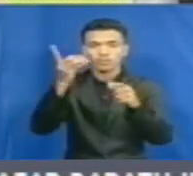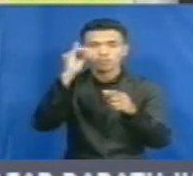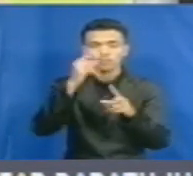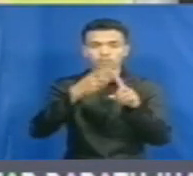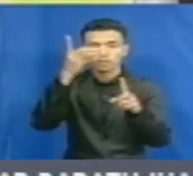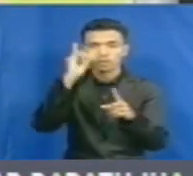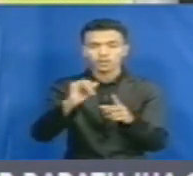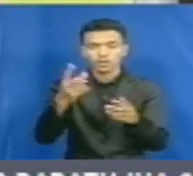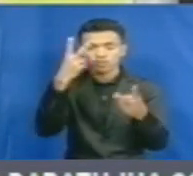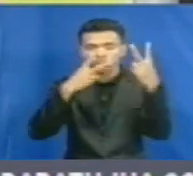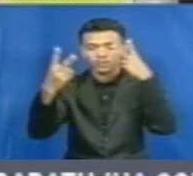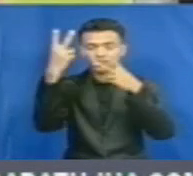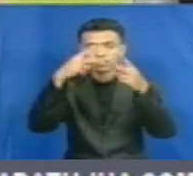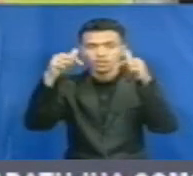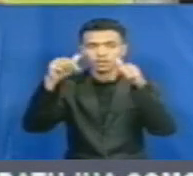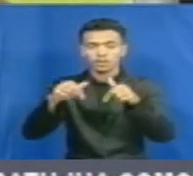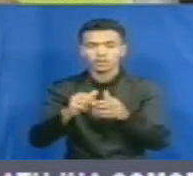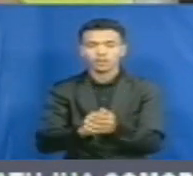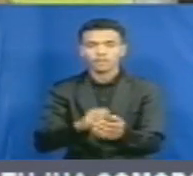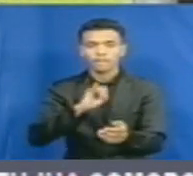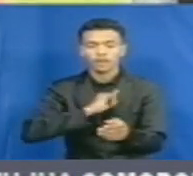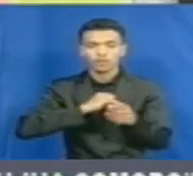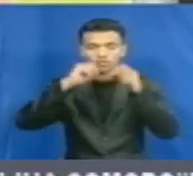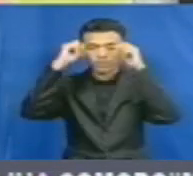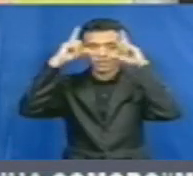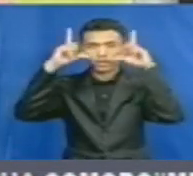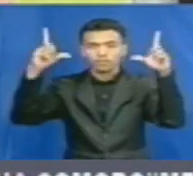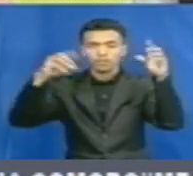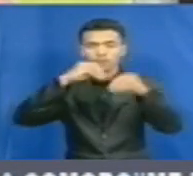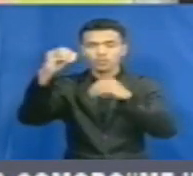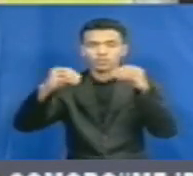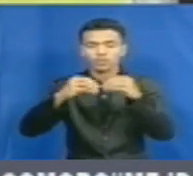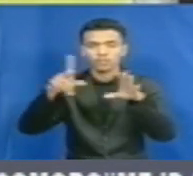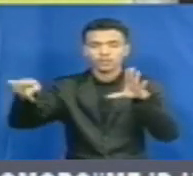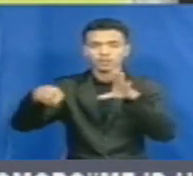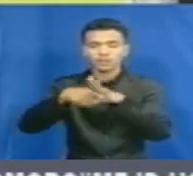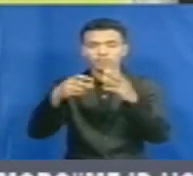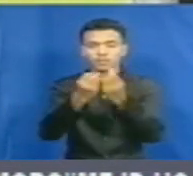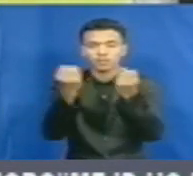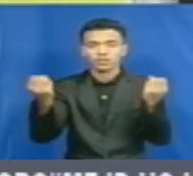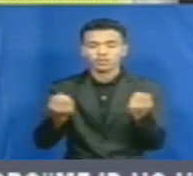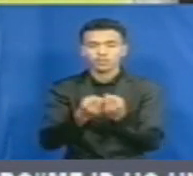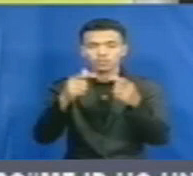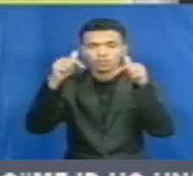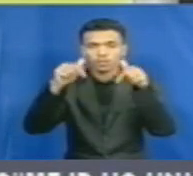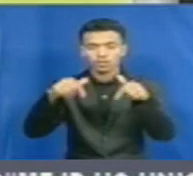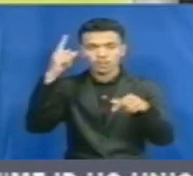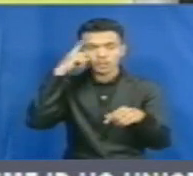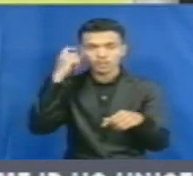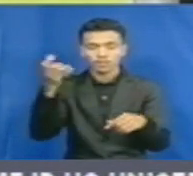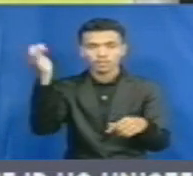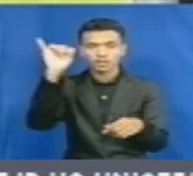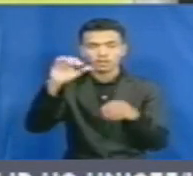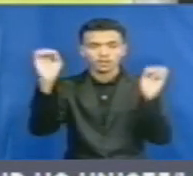foi mai foi Atene hau. Então hau musak fodak. Kono ba sirne presensa ya sukuli faune tamba